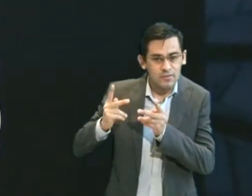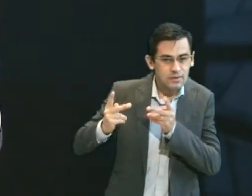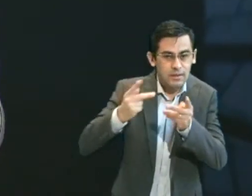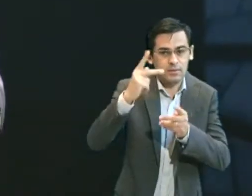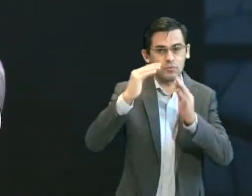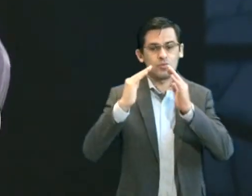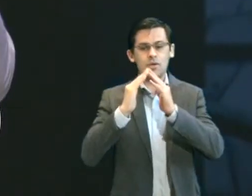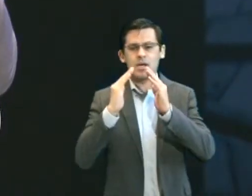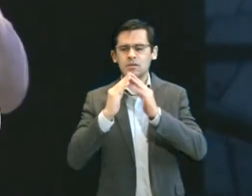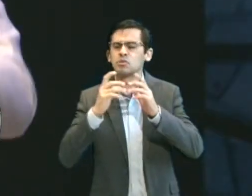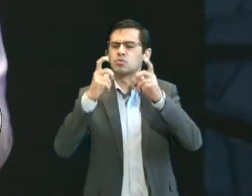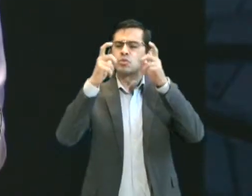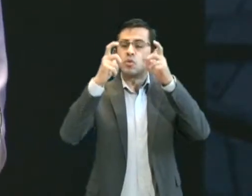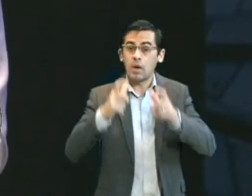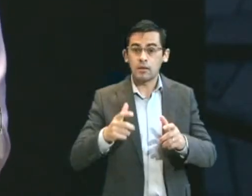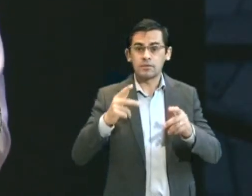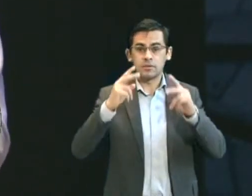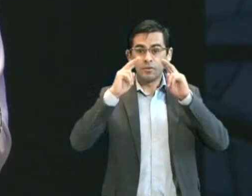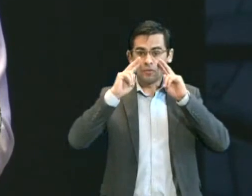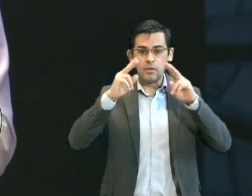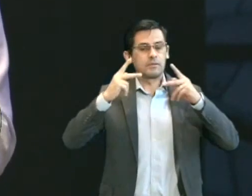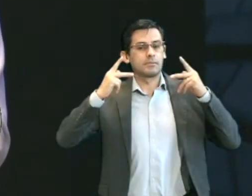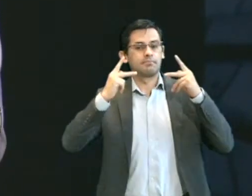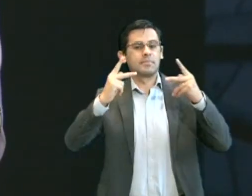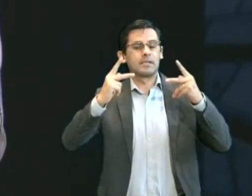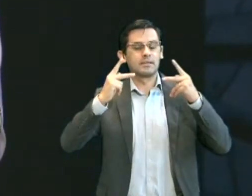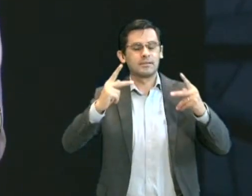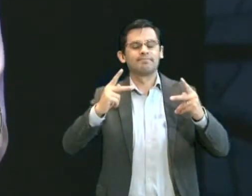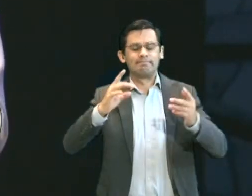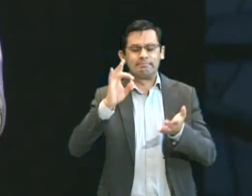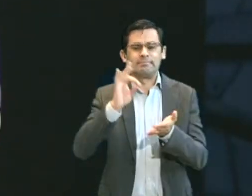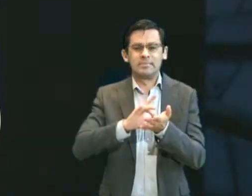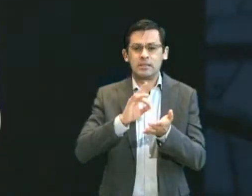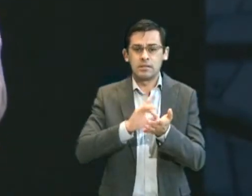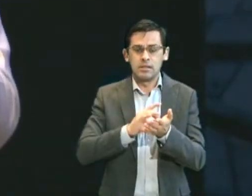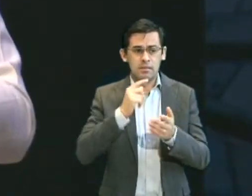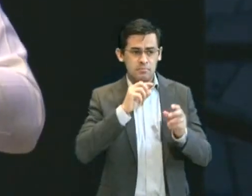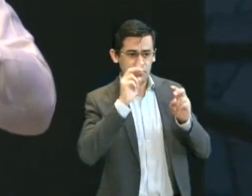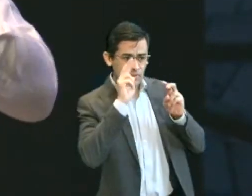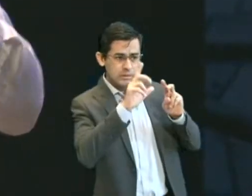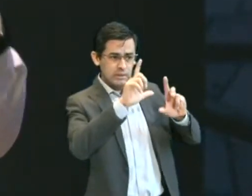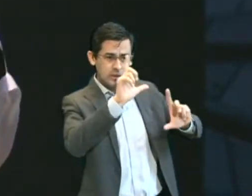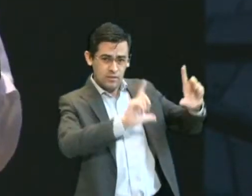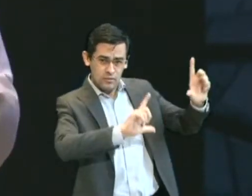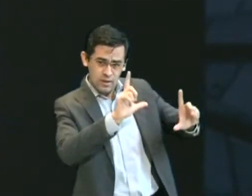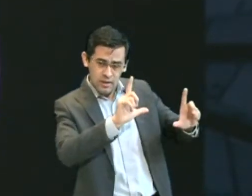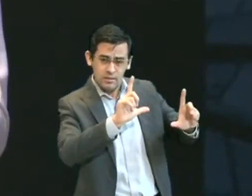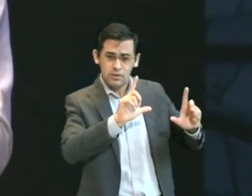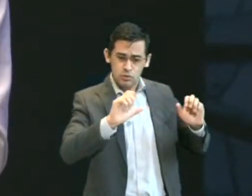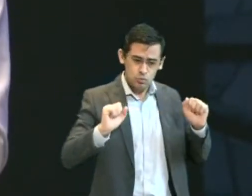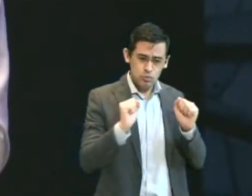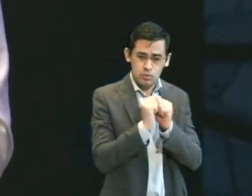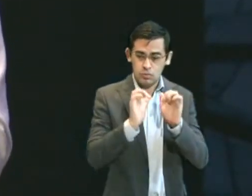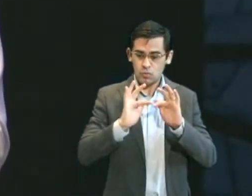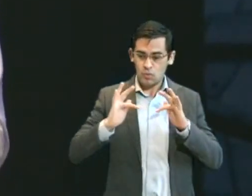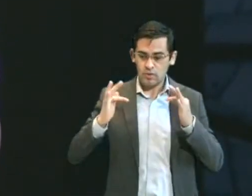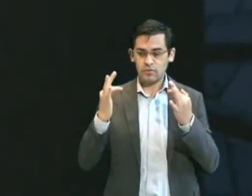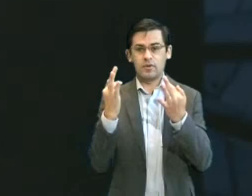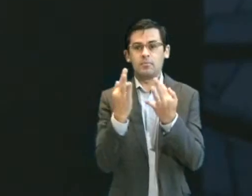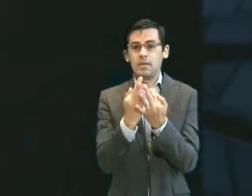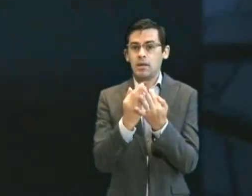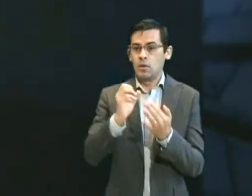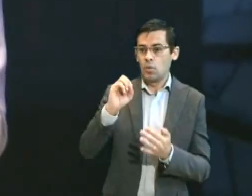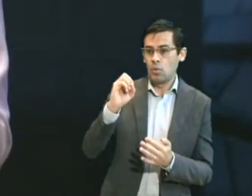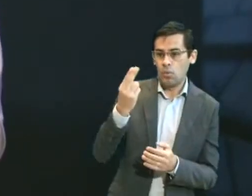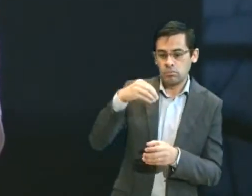casa, onde você está ouvindo essa palavra, seja na frente da televisão, na sala, junto com a família,